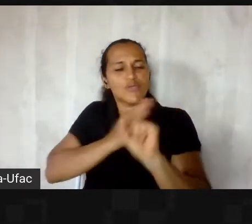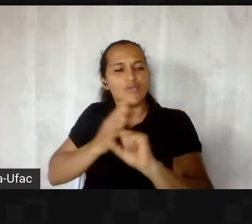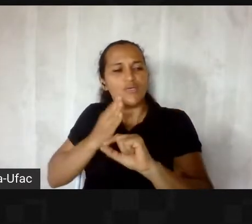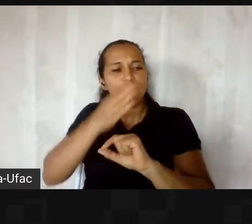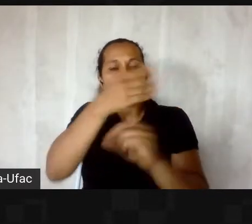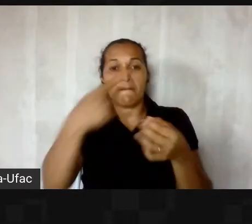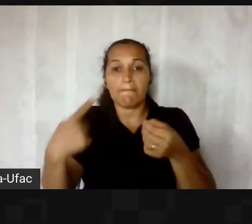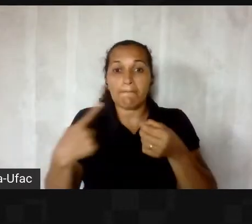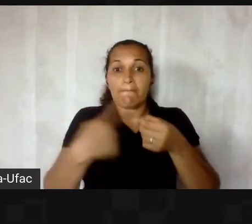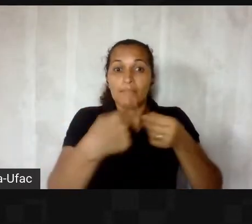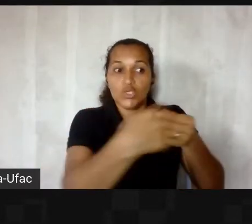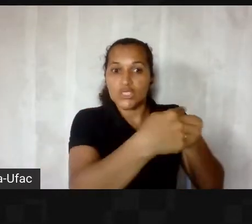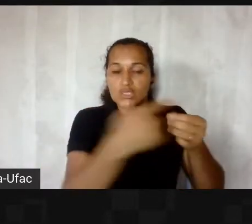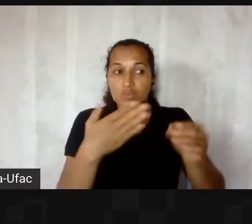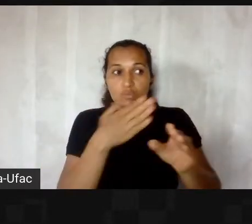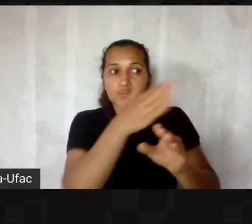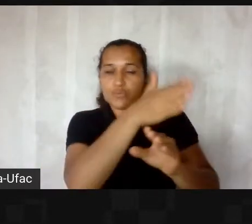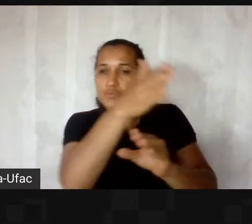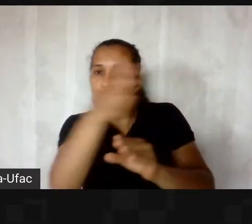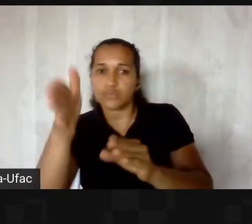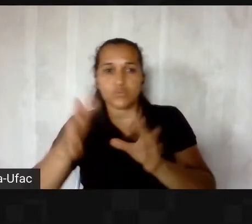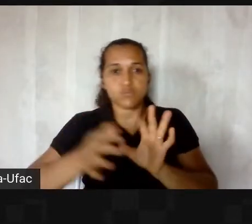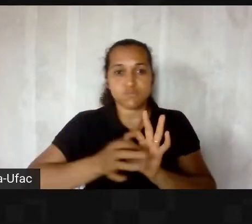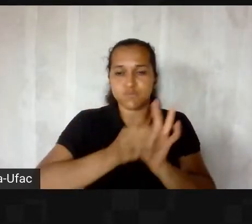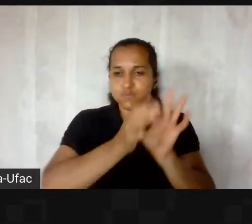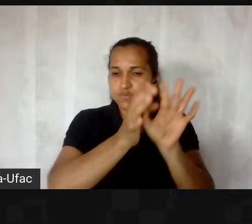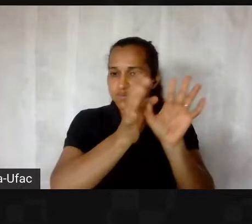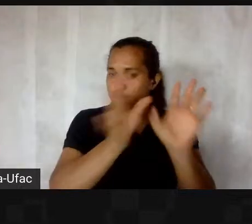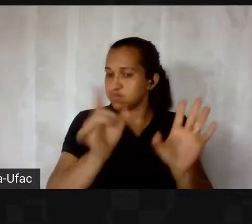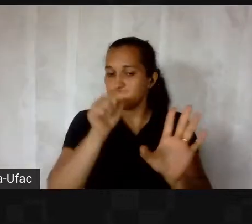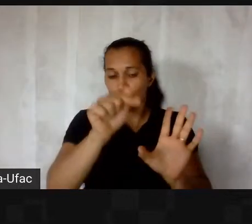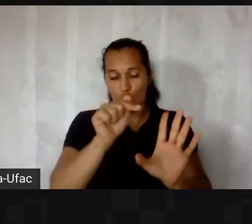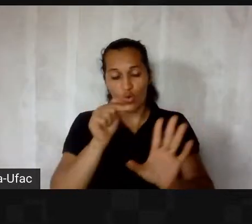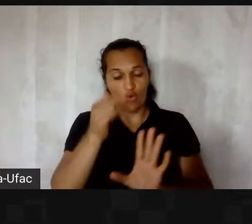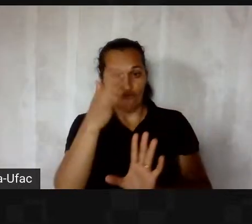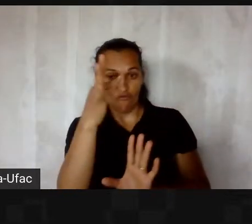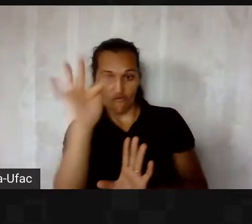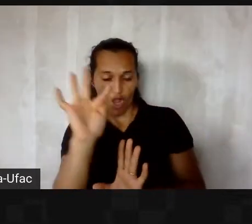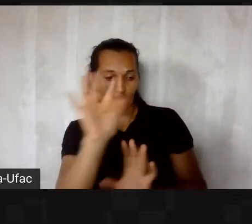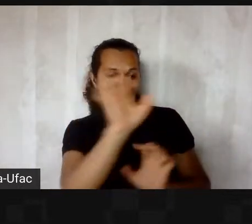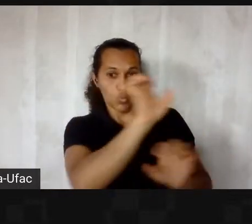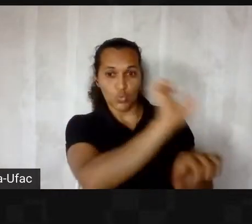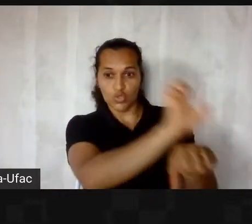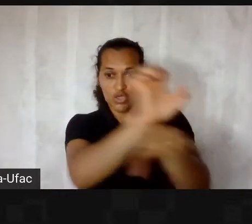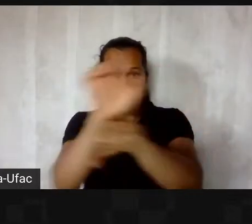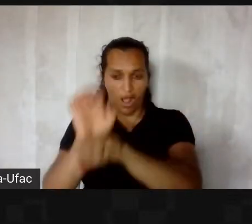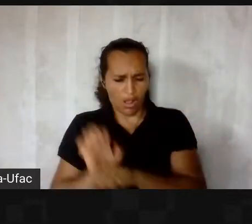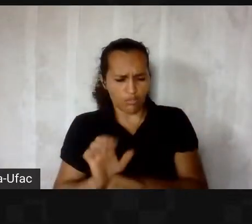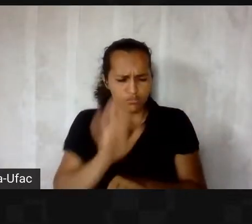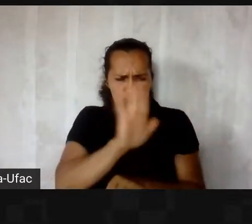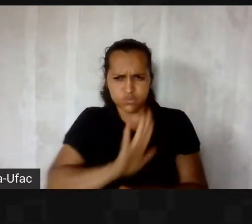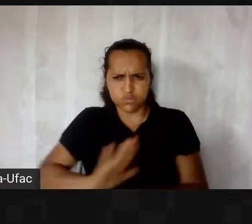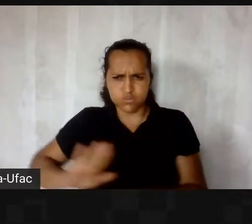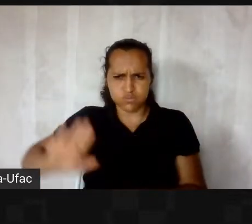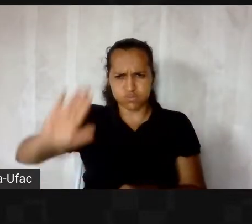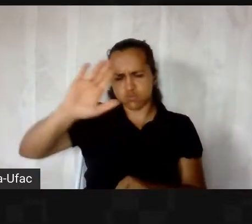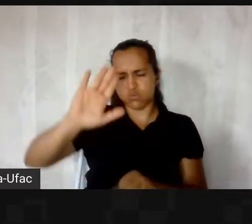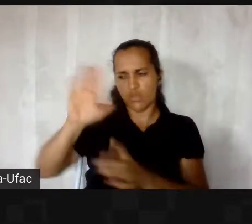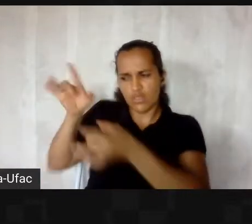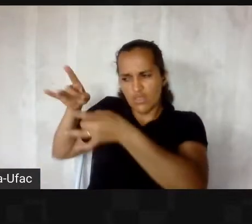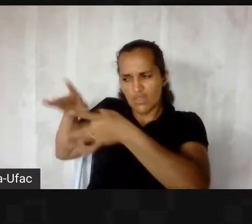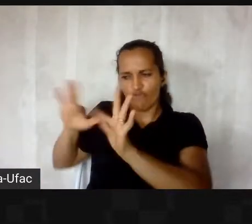democratizando o ensino superior no Estado, deixando suas famílias e suas casas, e suas horas de folga, para